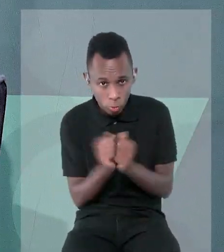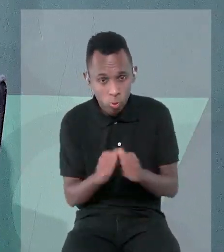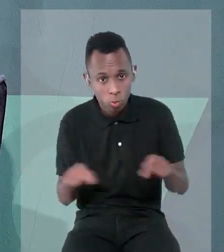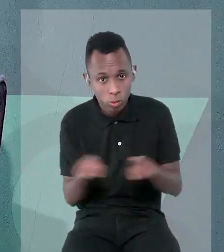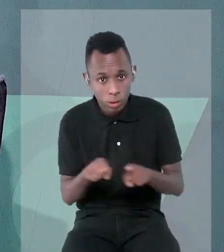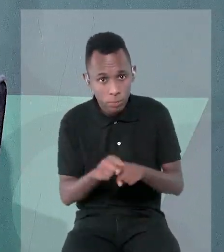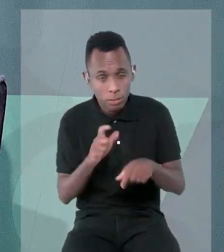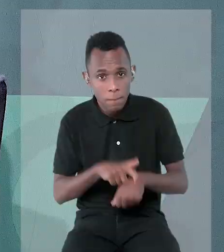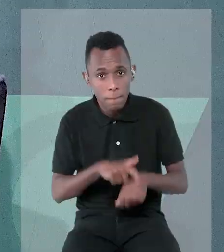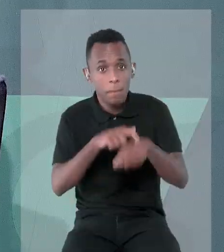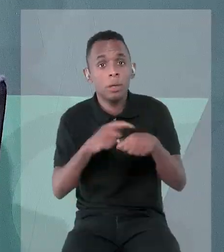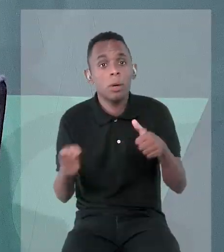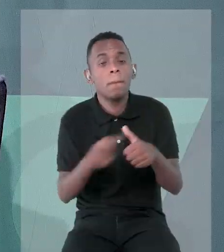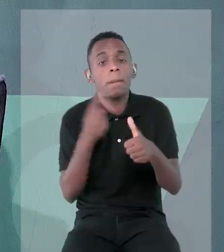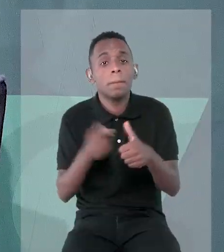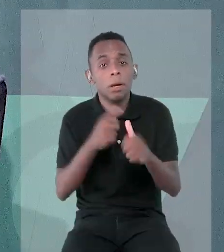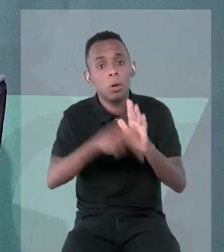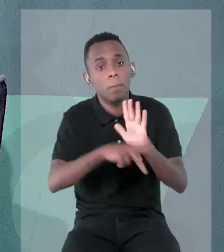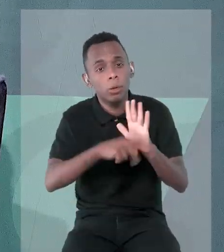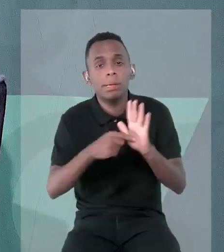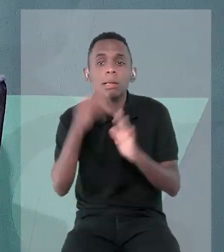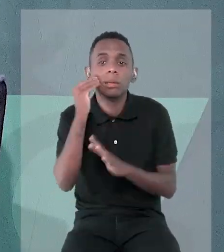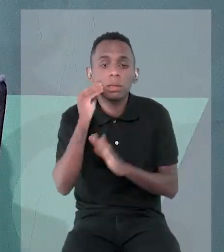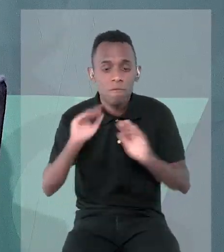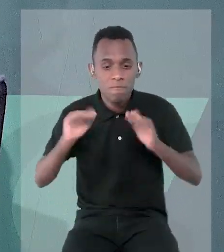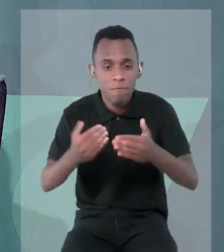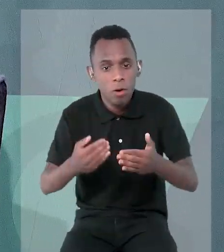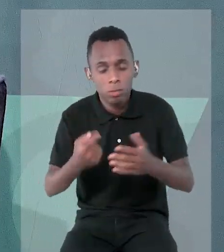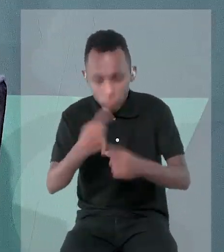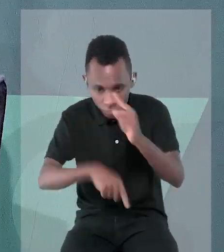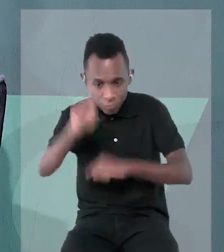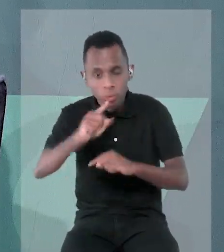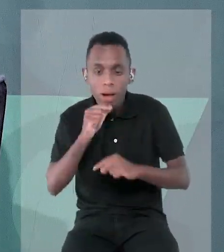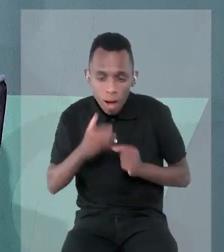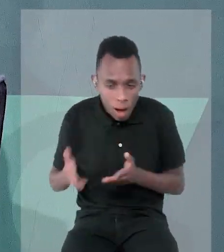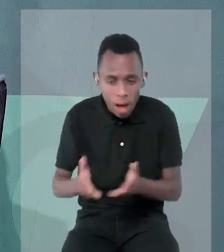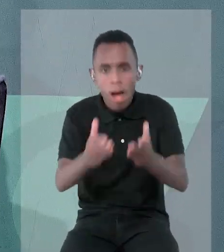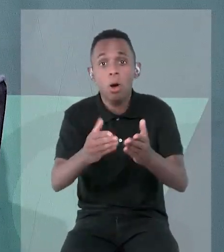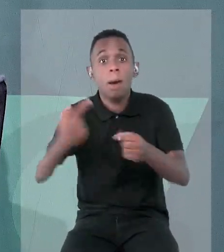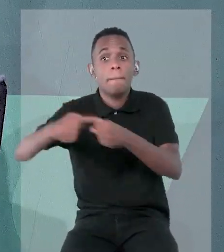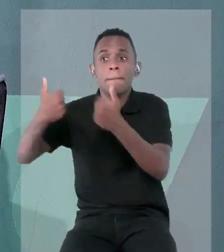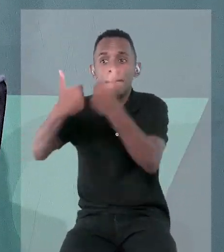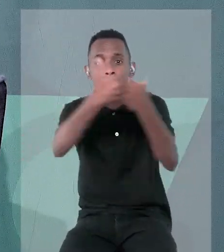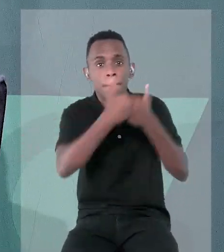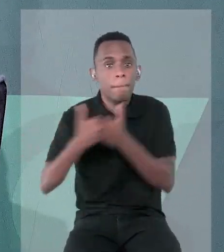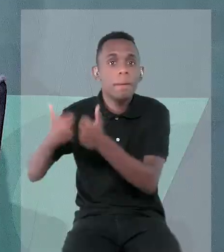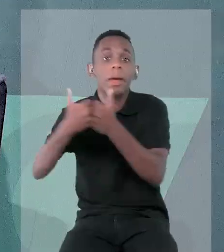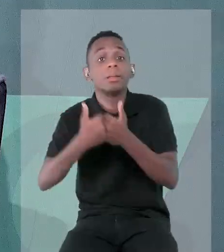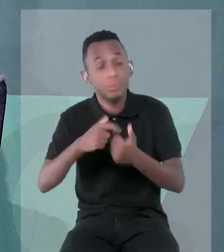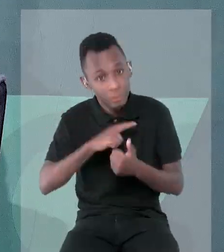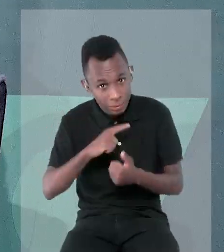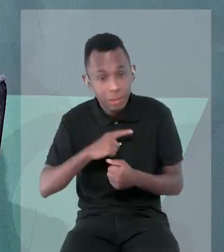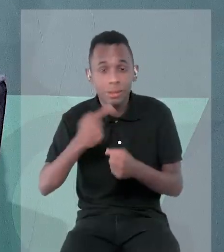isso, nesse momento, o primeiro projeto do Instituto foi de tentar concentrar essas recuperações de nascentes em volta de cidades que estavam com as